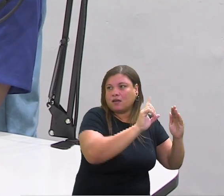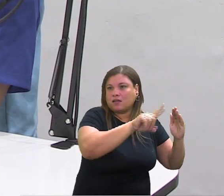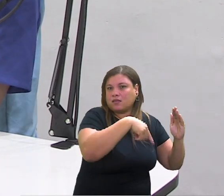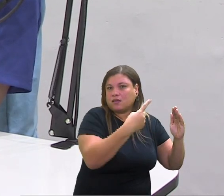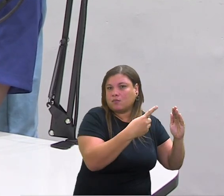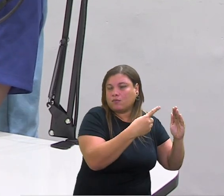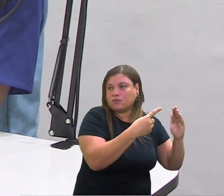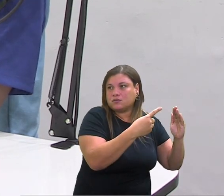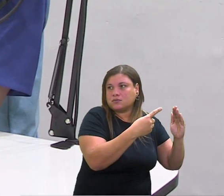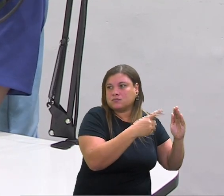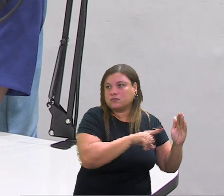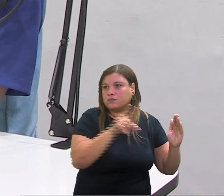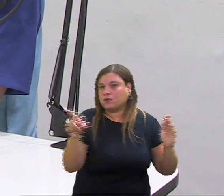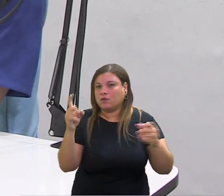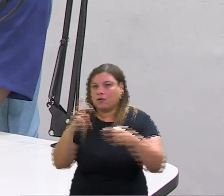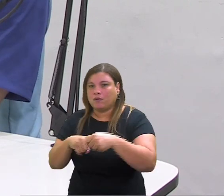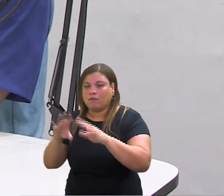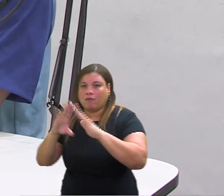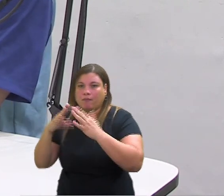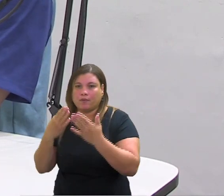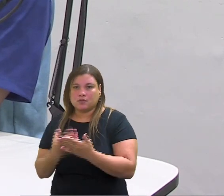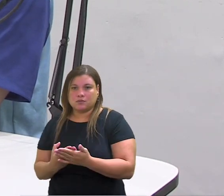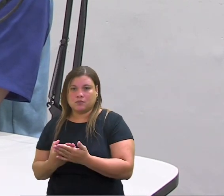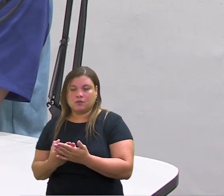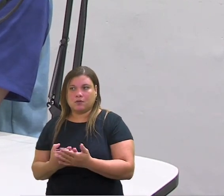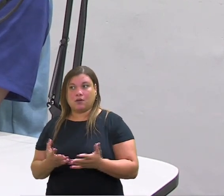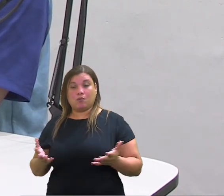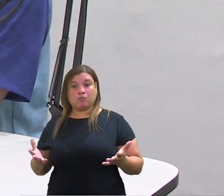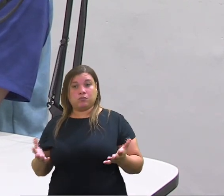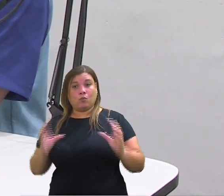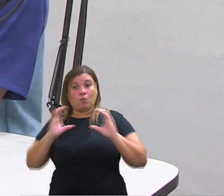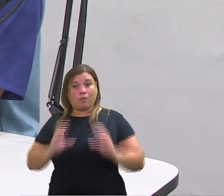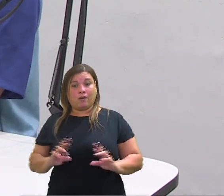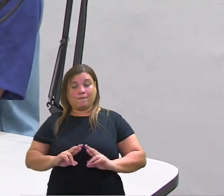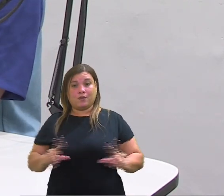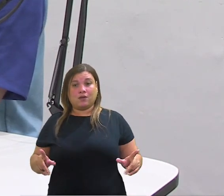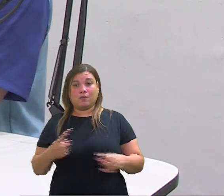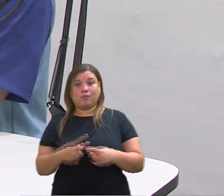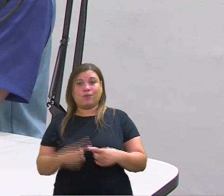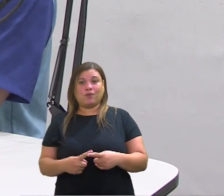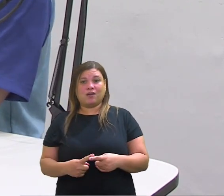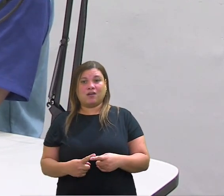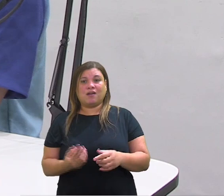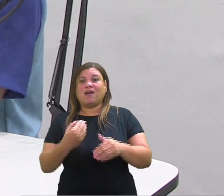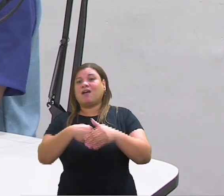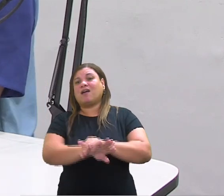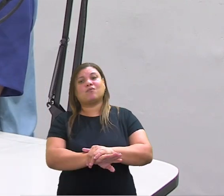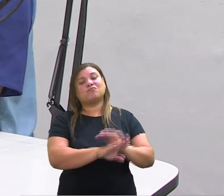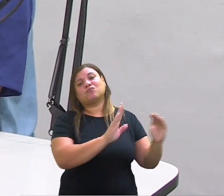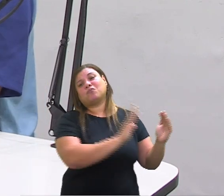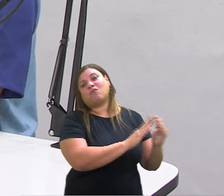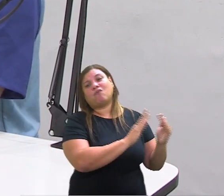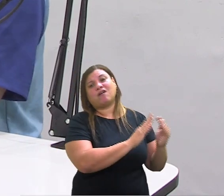E descansar, conviver com os seus pais, porque muitas vezes a gente tá dentro da escola, talvez você não